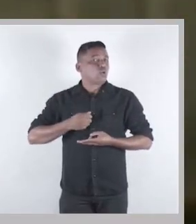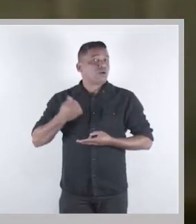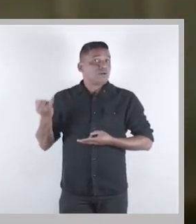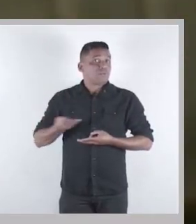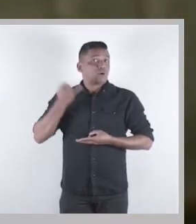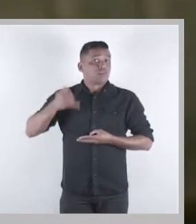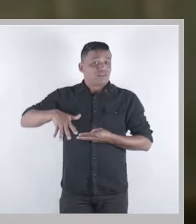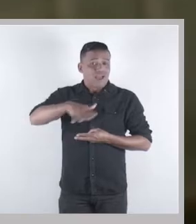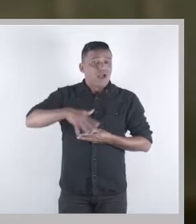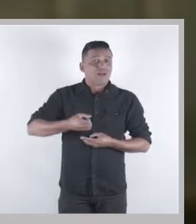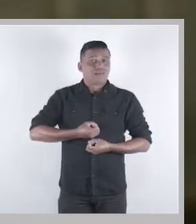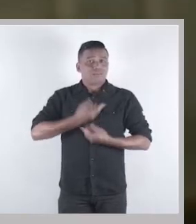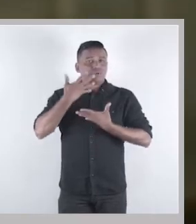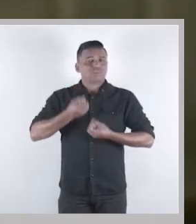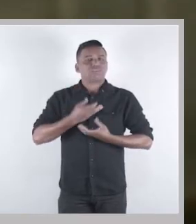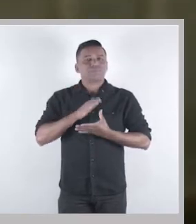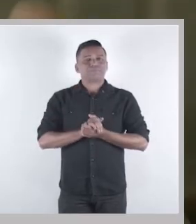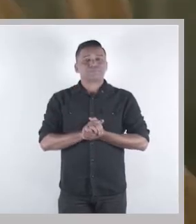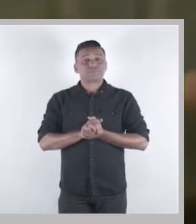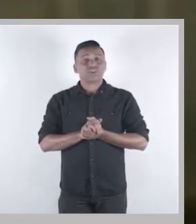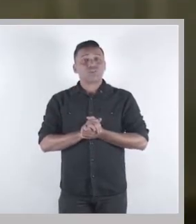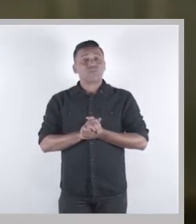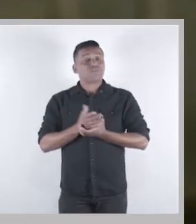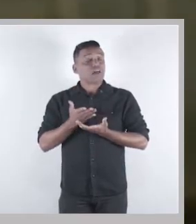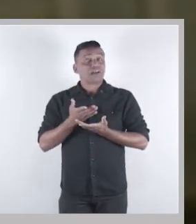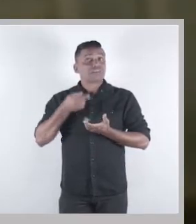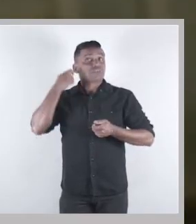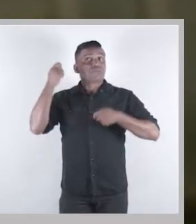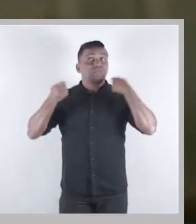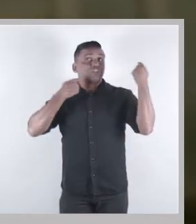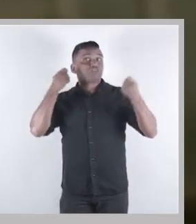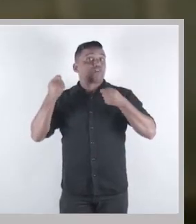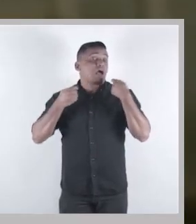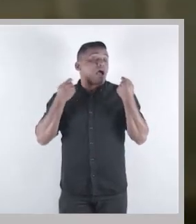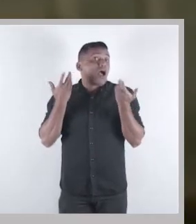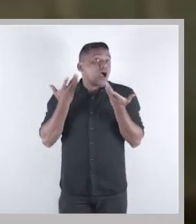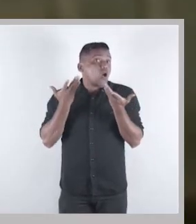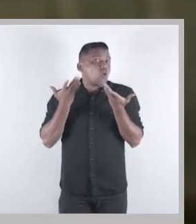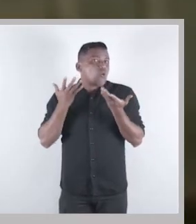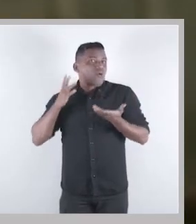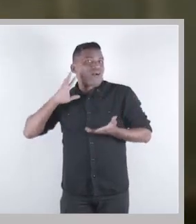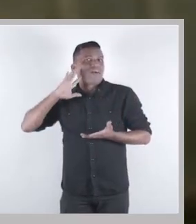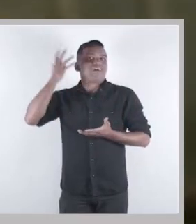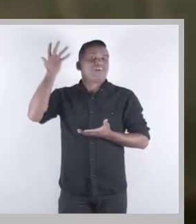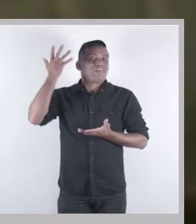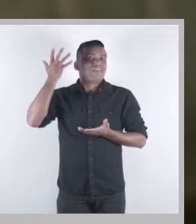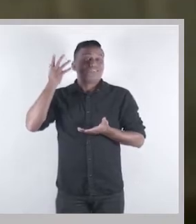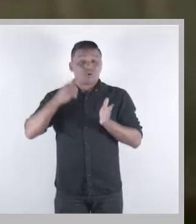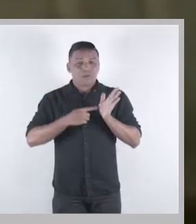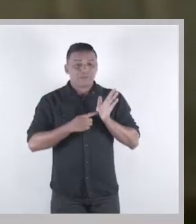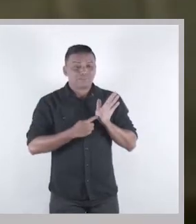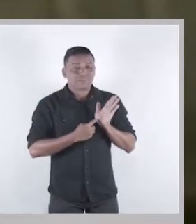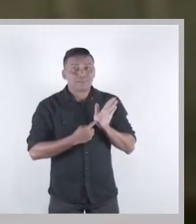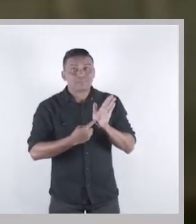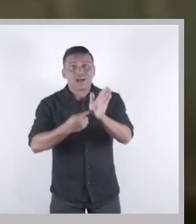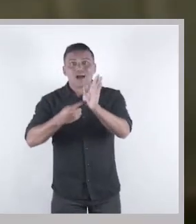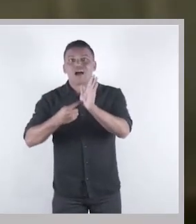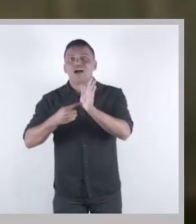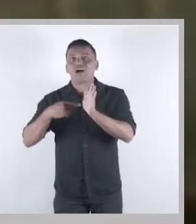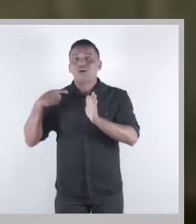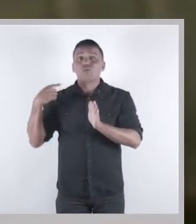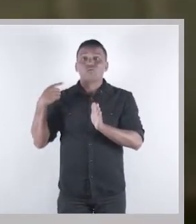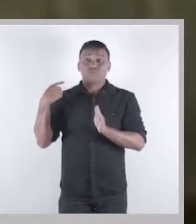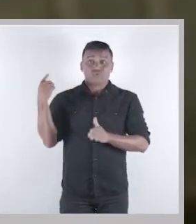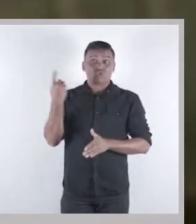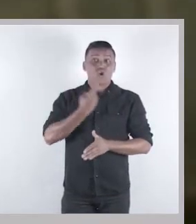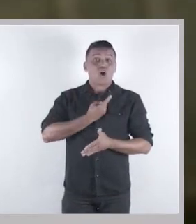festival né como espaço de apresentação do que está sendo produzido aqui e dessa comitiva né